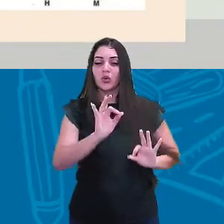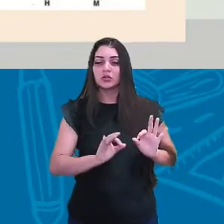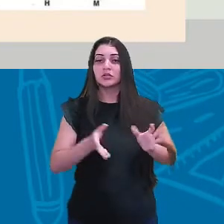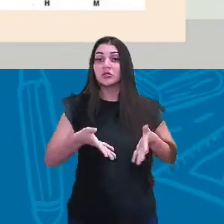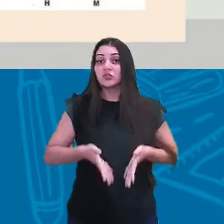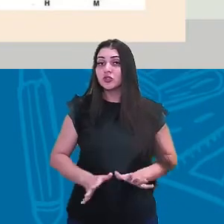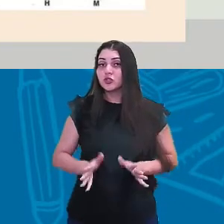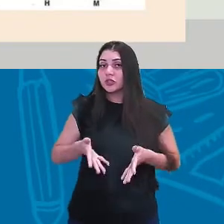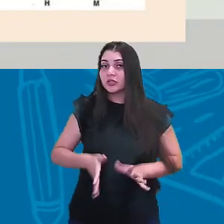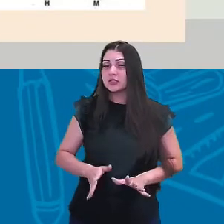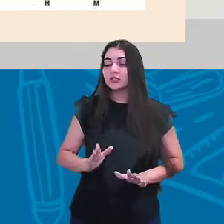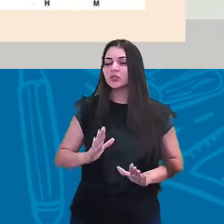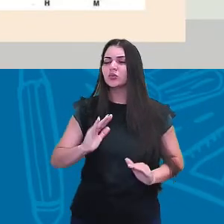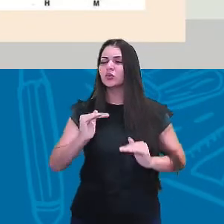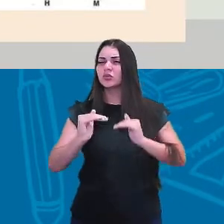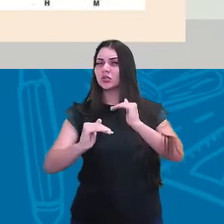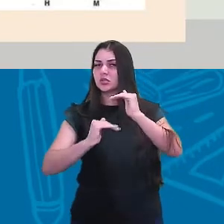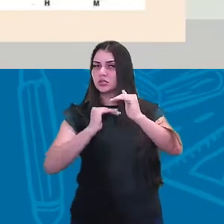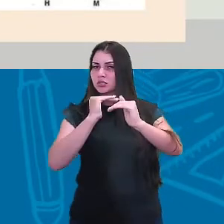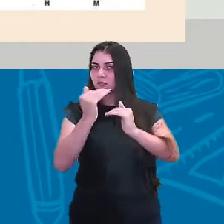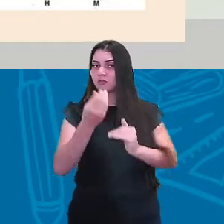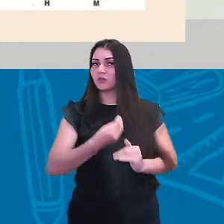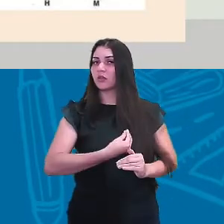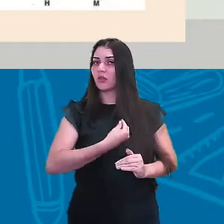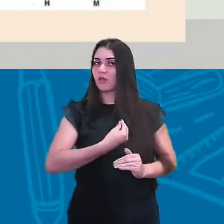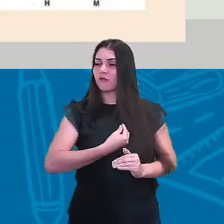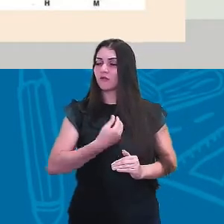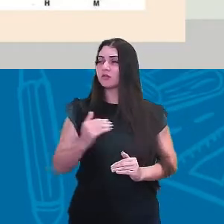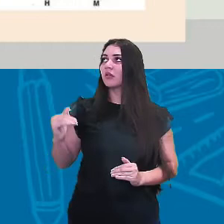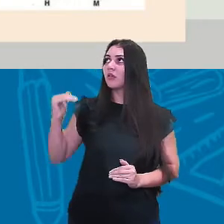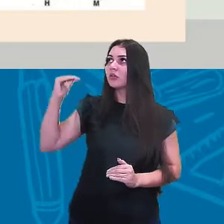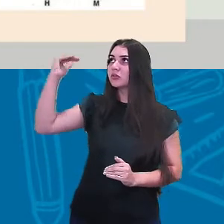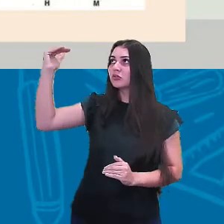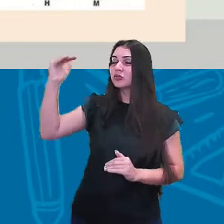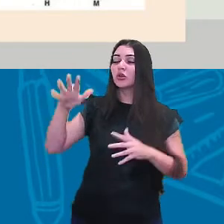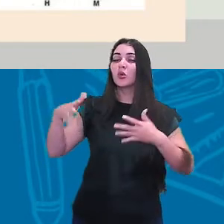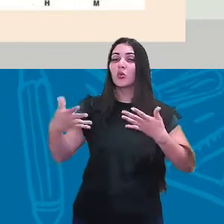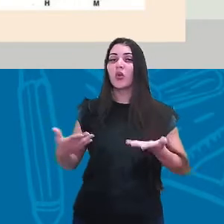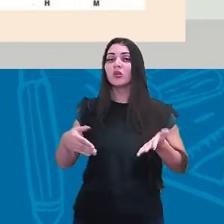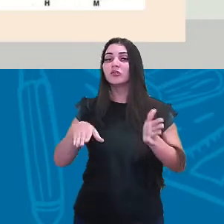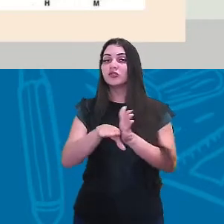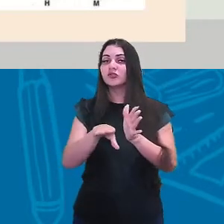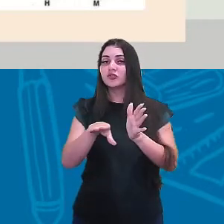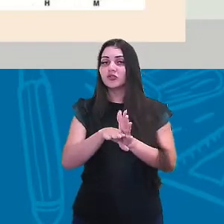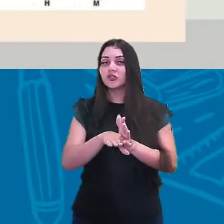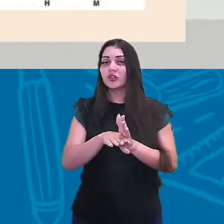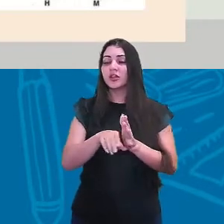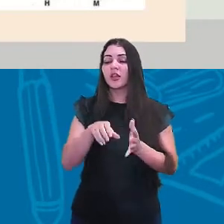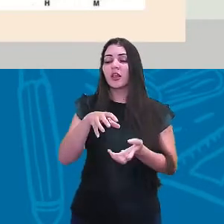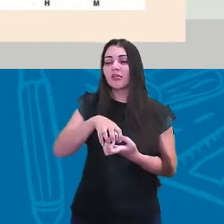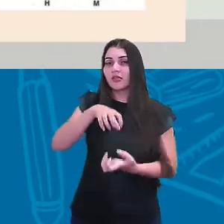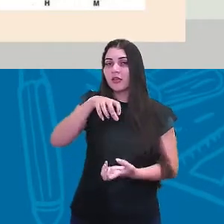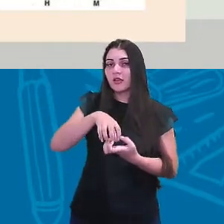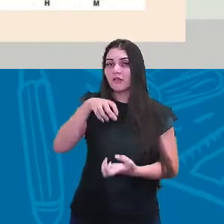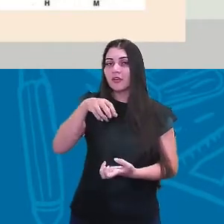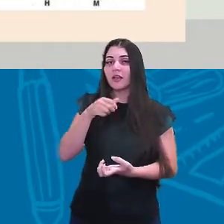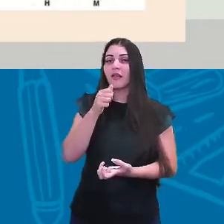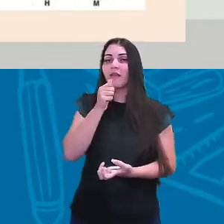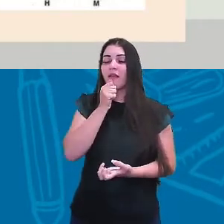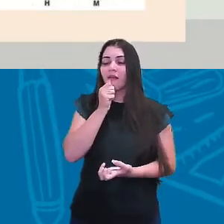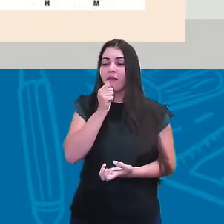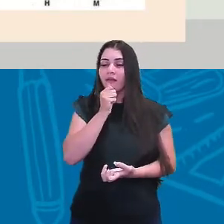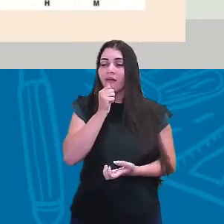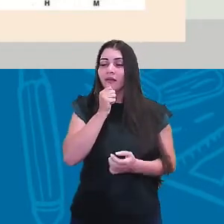nascidos, existe um desenvolvimento da vida adulta, e quando a gente chega lá na ponta, que é na parte idosa, e ela ainda está